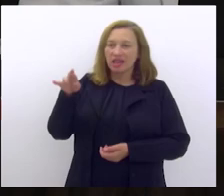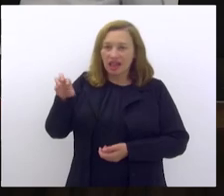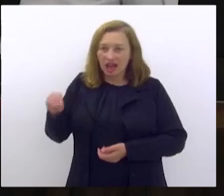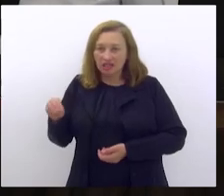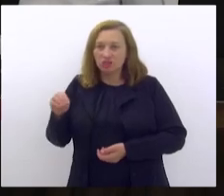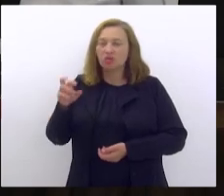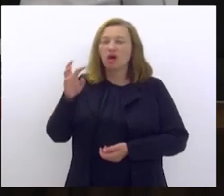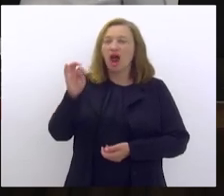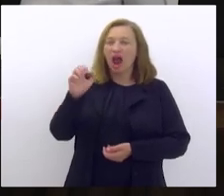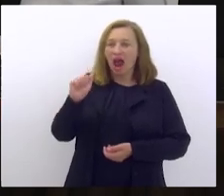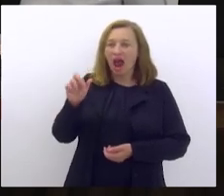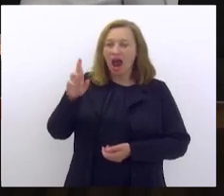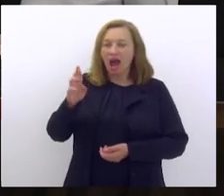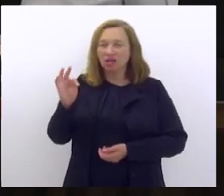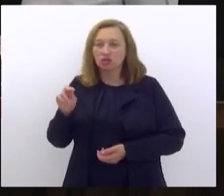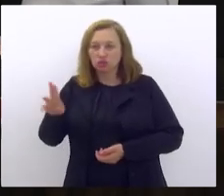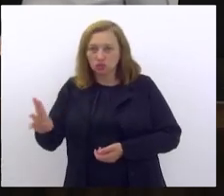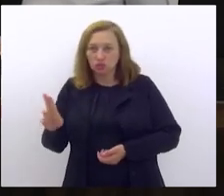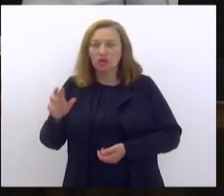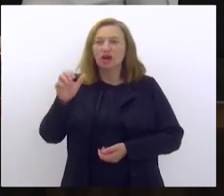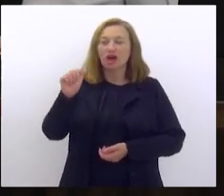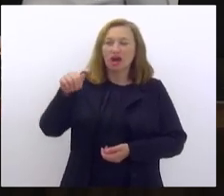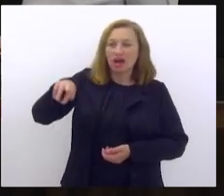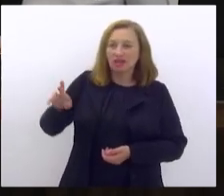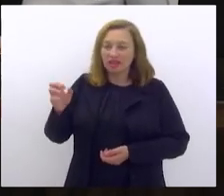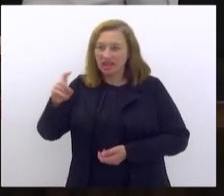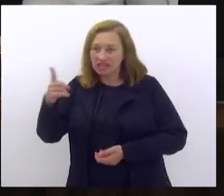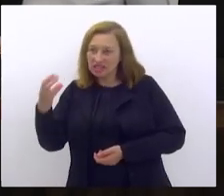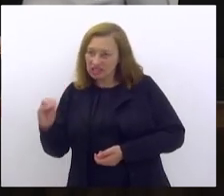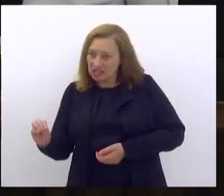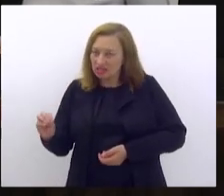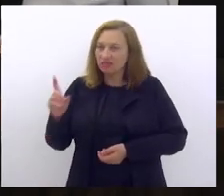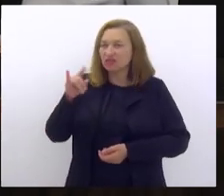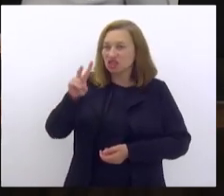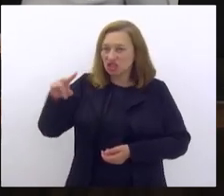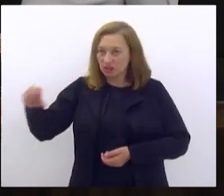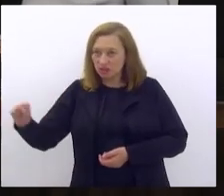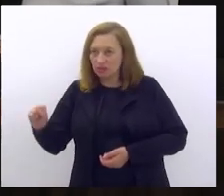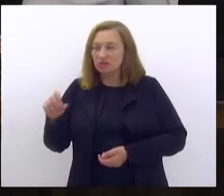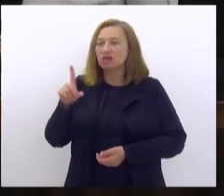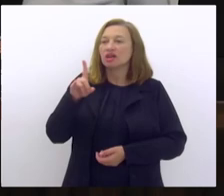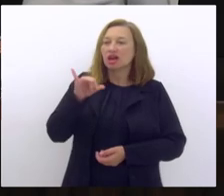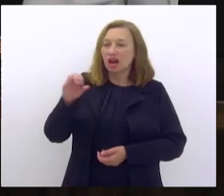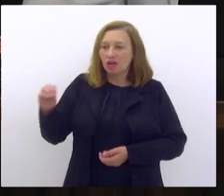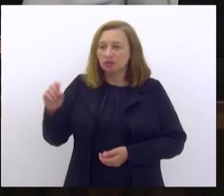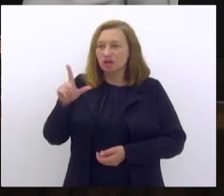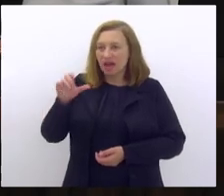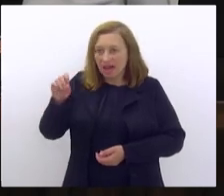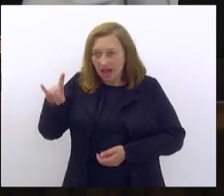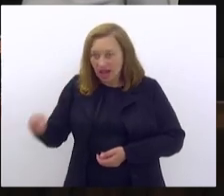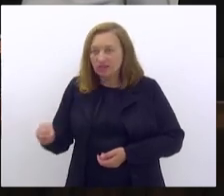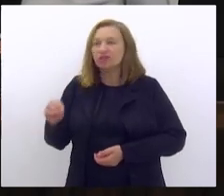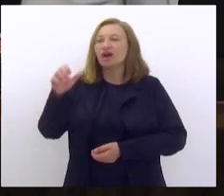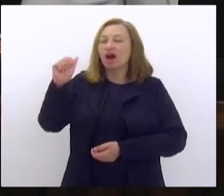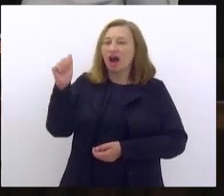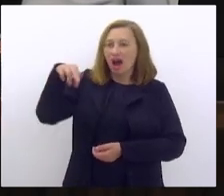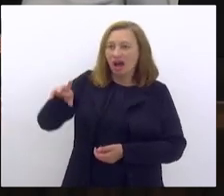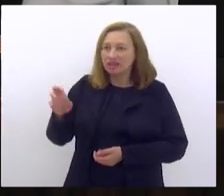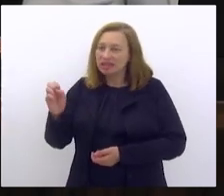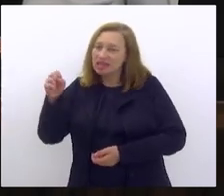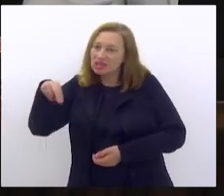Miranda, Arthur Monteiro, Andrezinho Siciliano, Vinícius Gozolino, Cláudio Caiado, Anderson